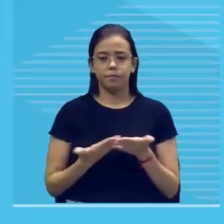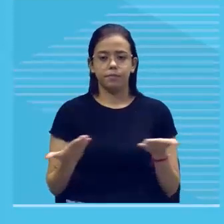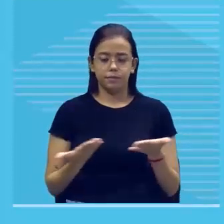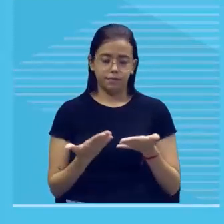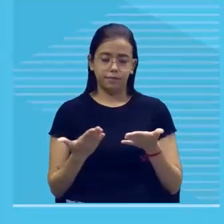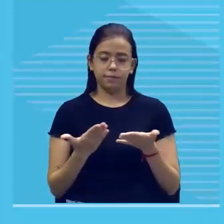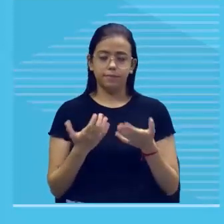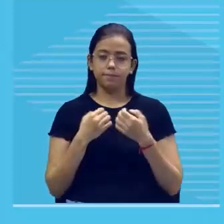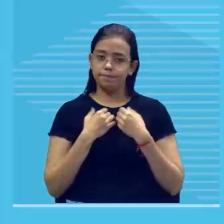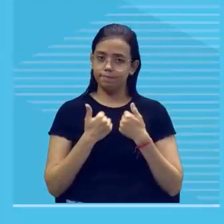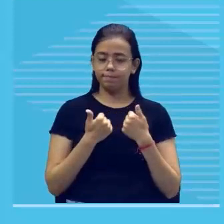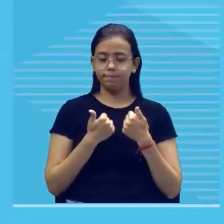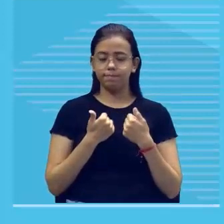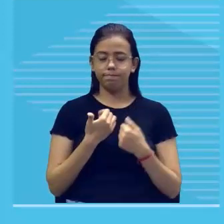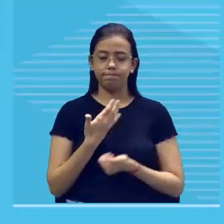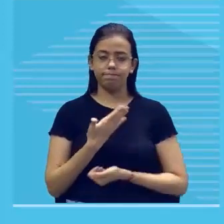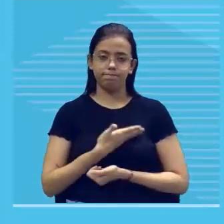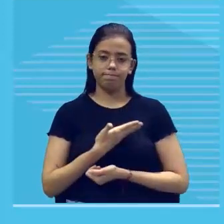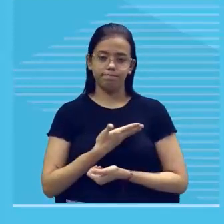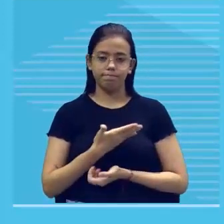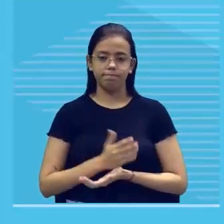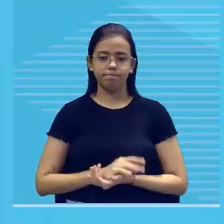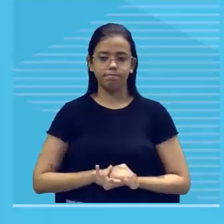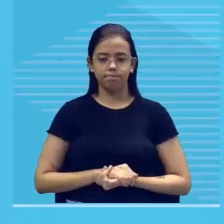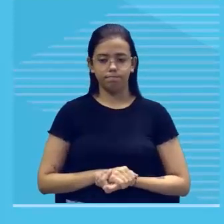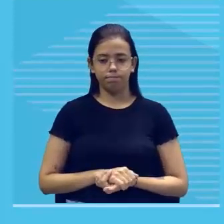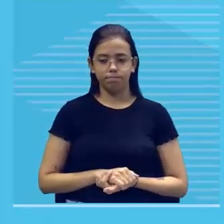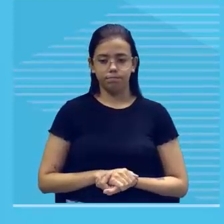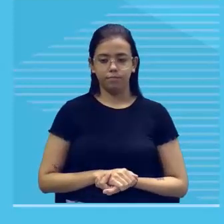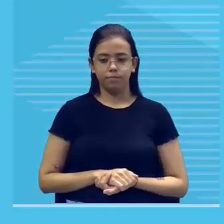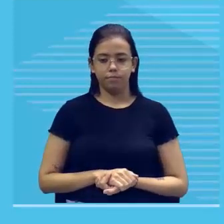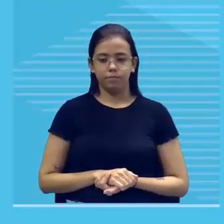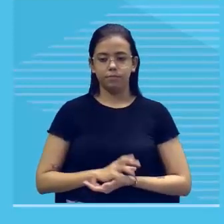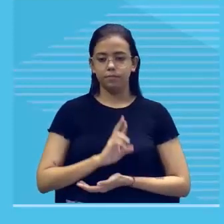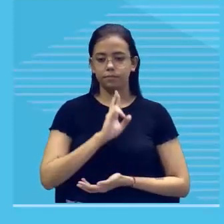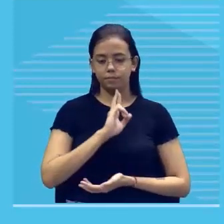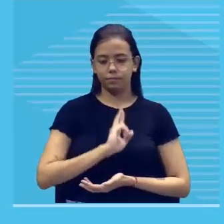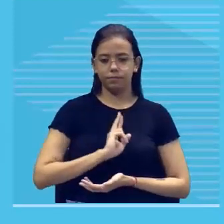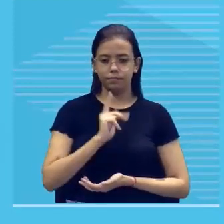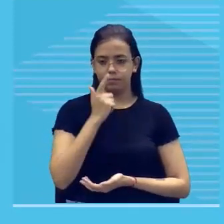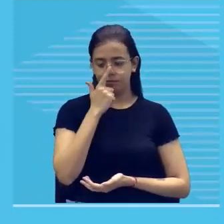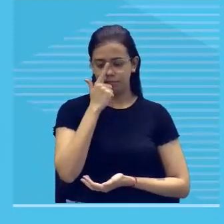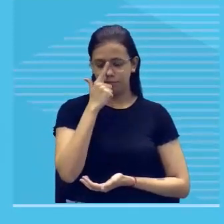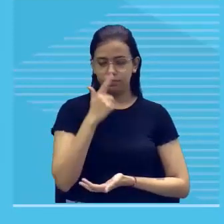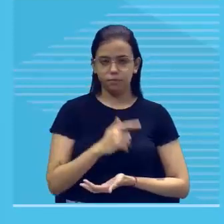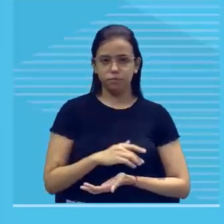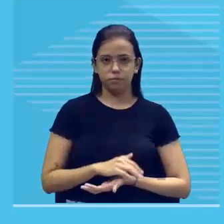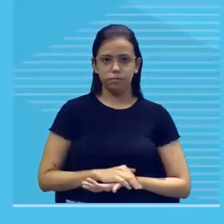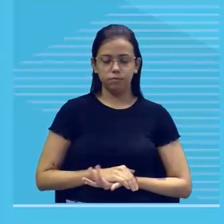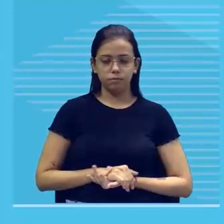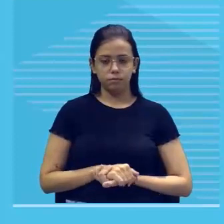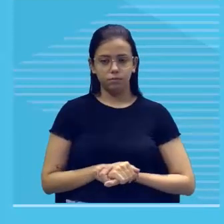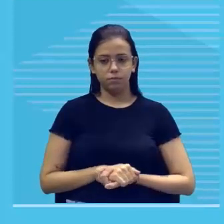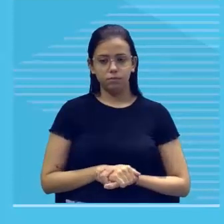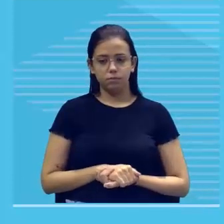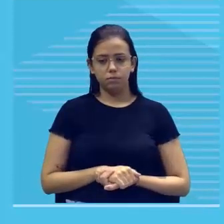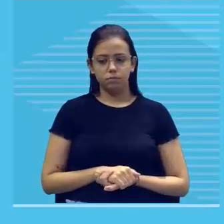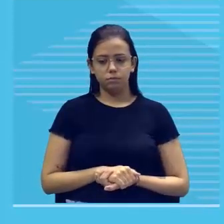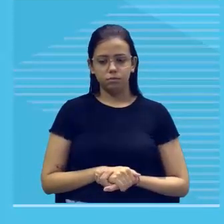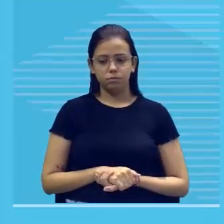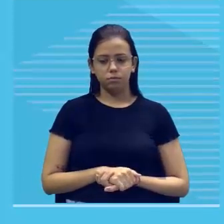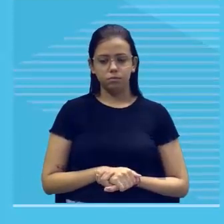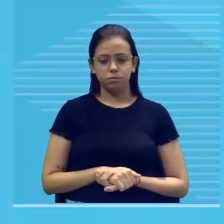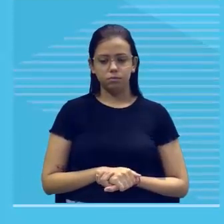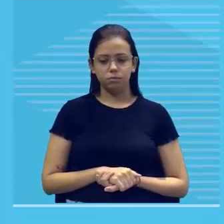jovens tranquilidade meus amigos diz aí para mim E aí